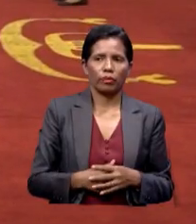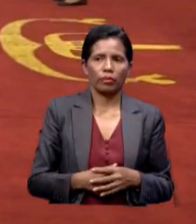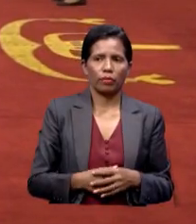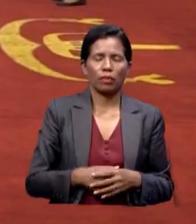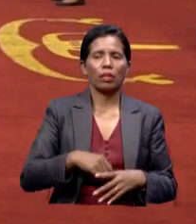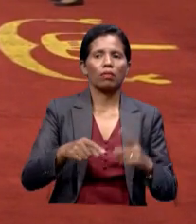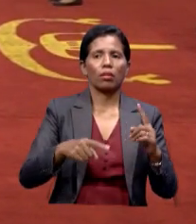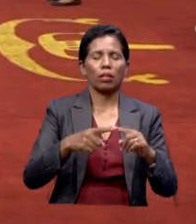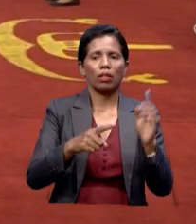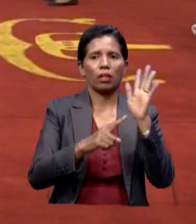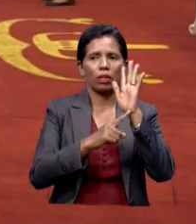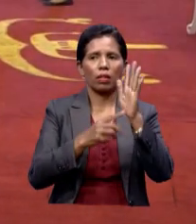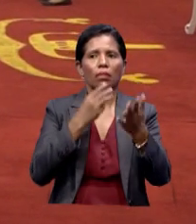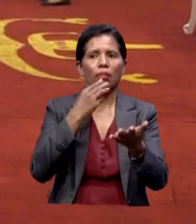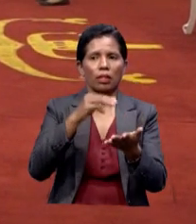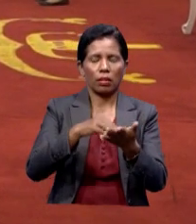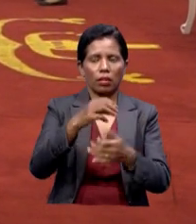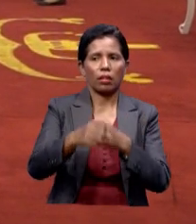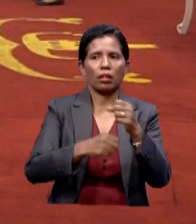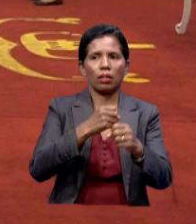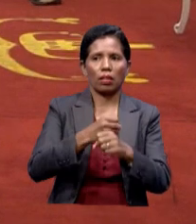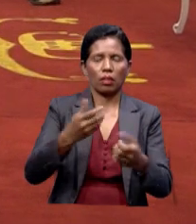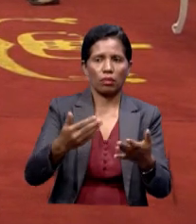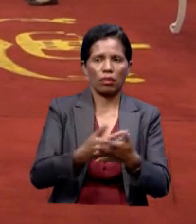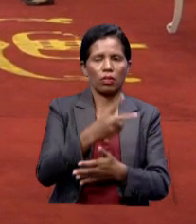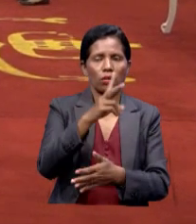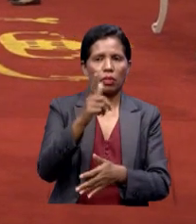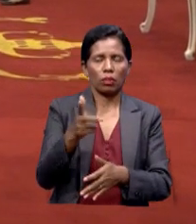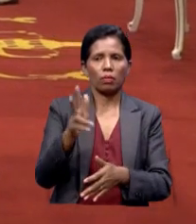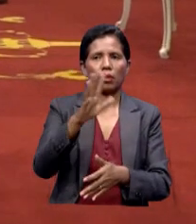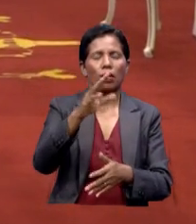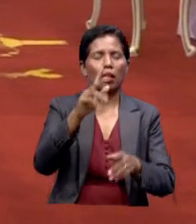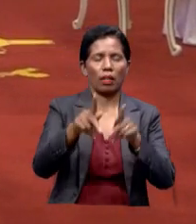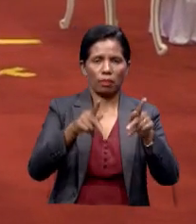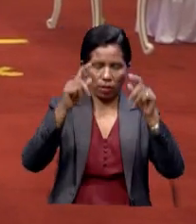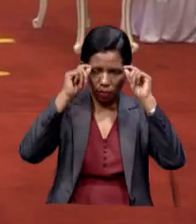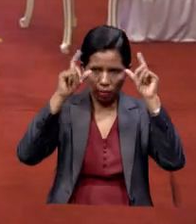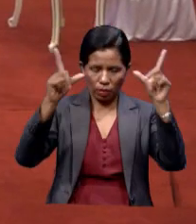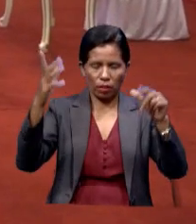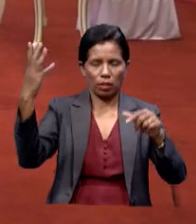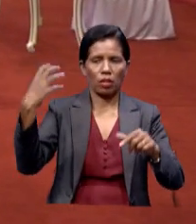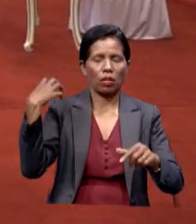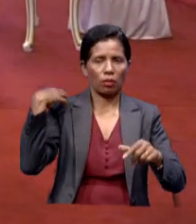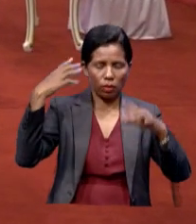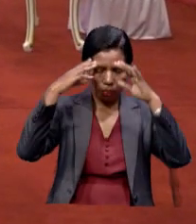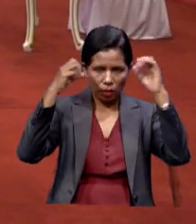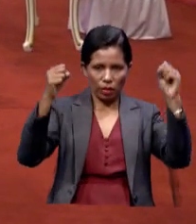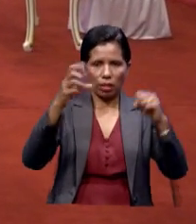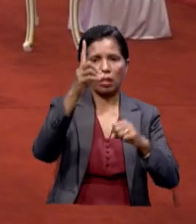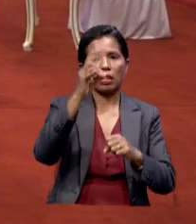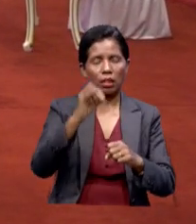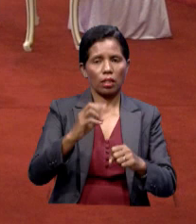Bahira atau mensagem tinan Fong ring rua-rua nulu resen tolunian ba povo Timor-Leste ia palasio presidensial Dili